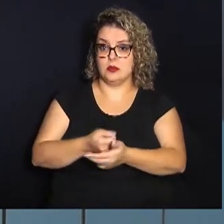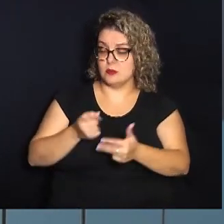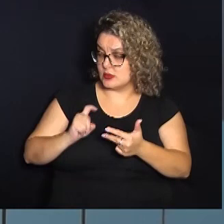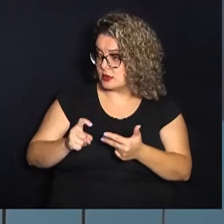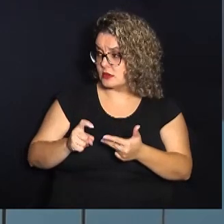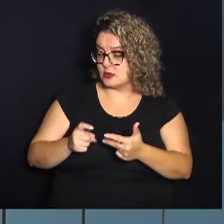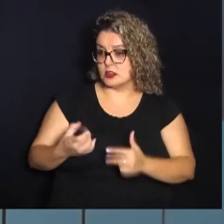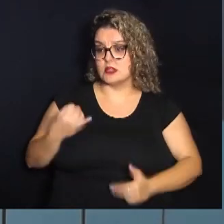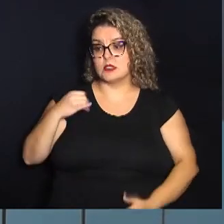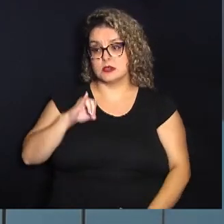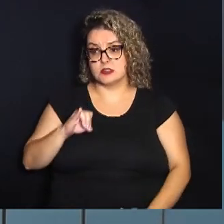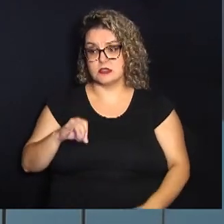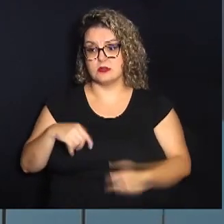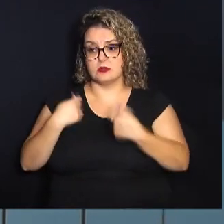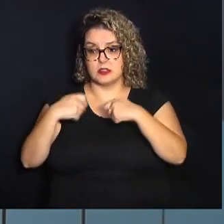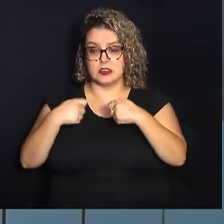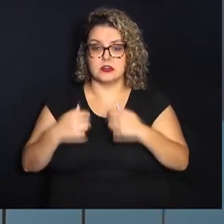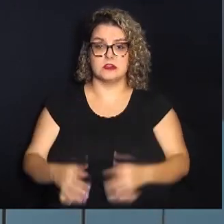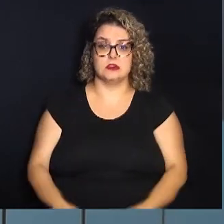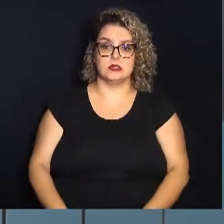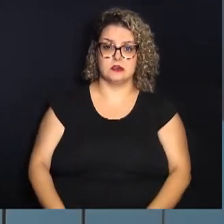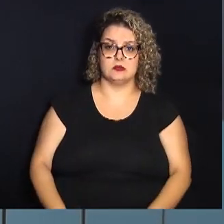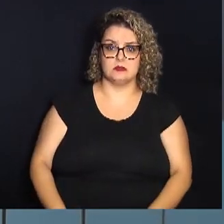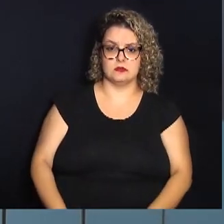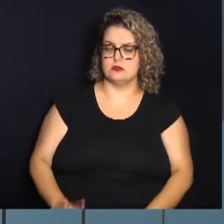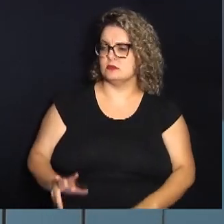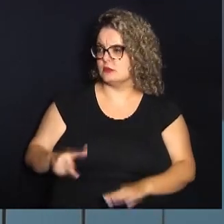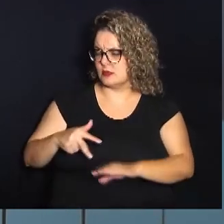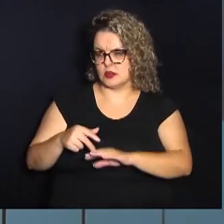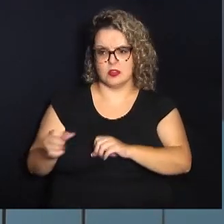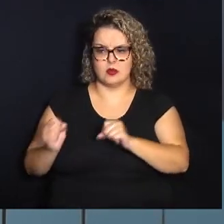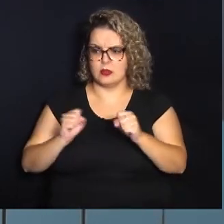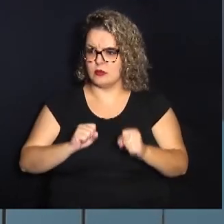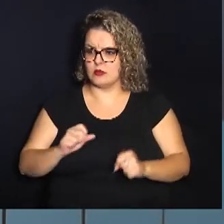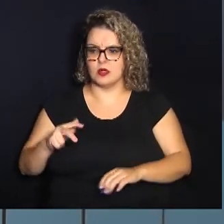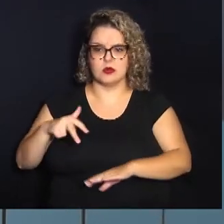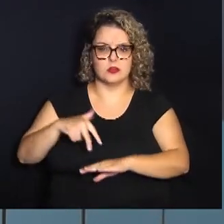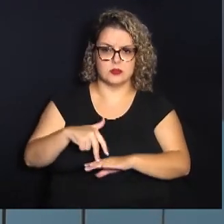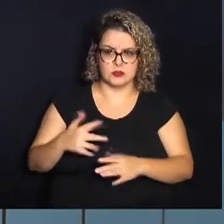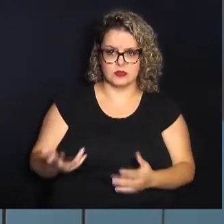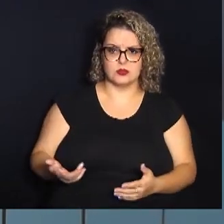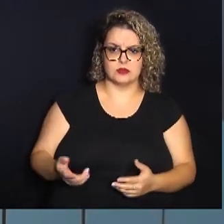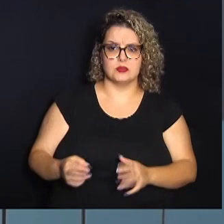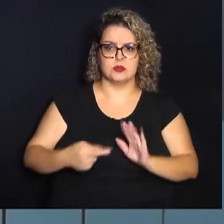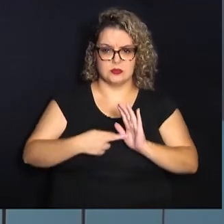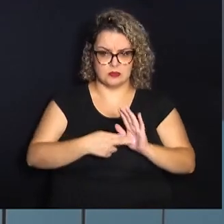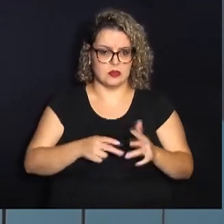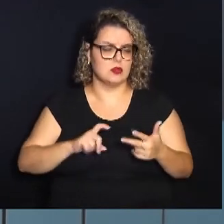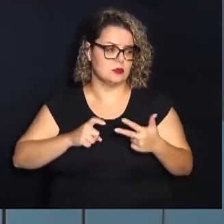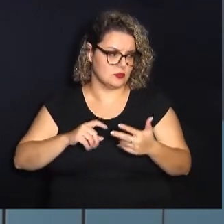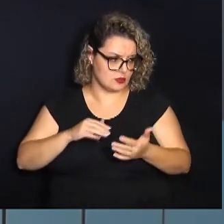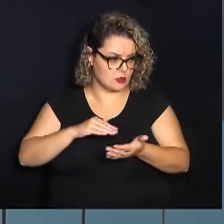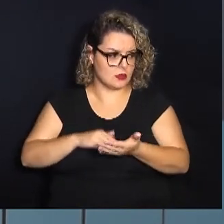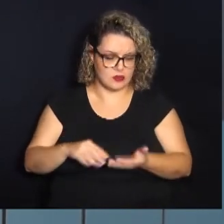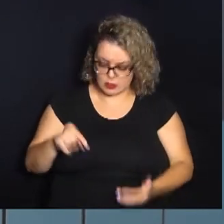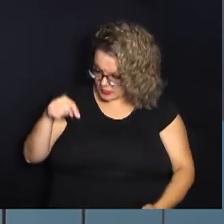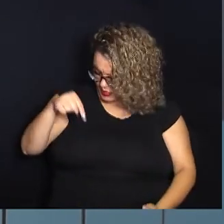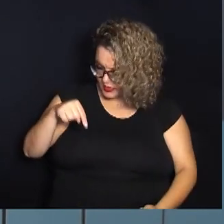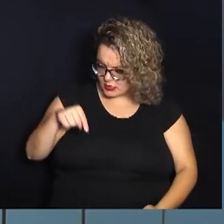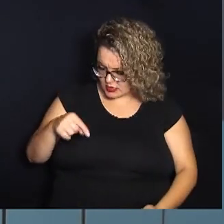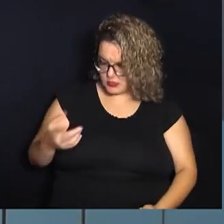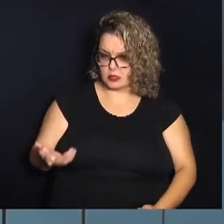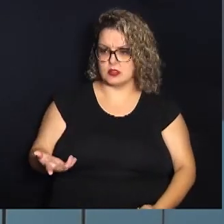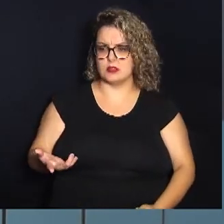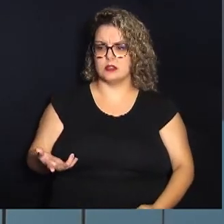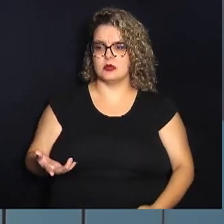for necessário, requisitar que o Poder Executivo venha aqui, os representantes do Executivo, da Secretaria, venham aqui prestar esclarecimento,